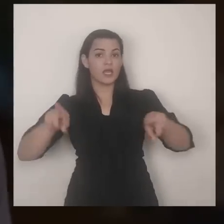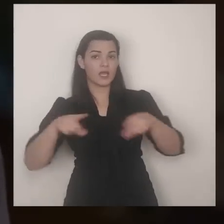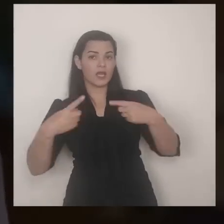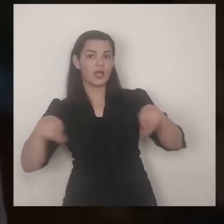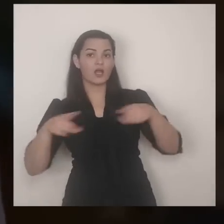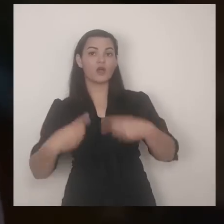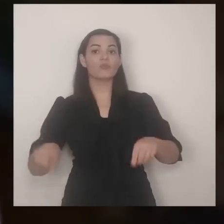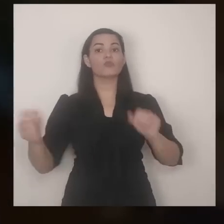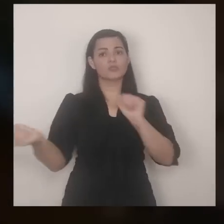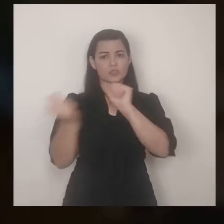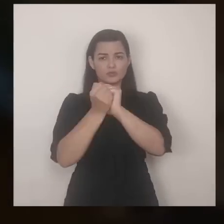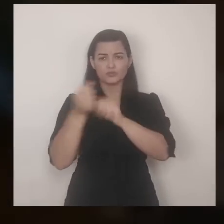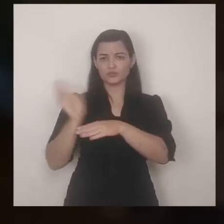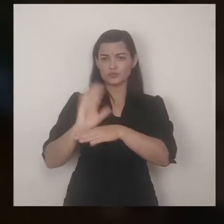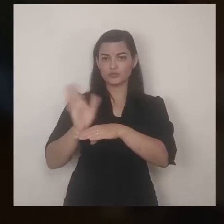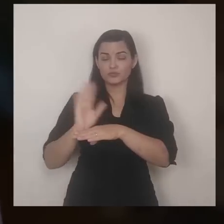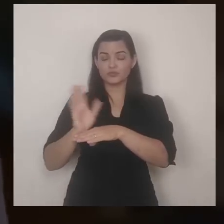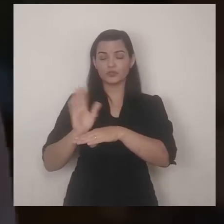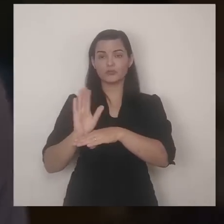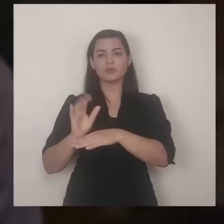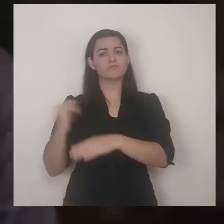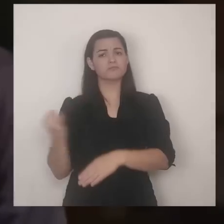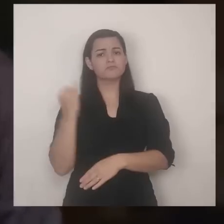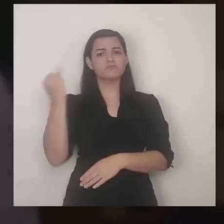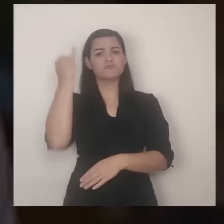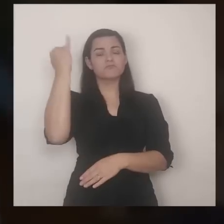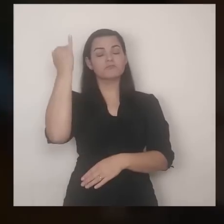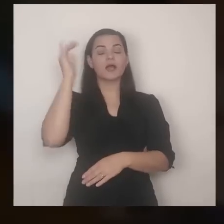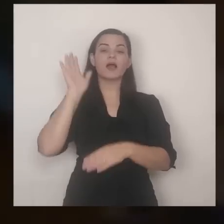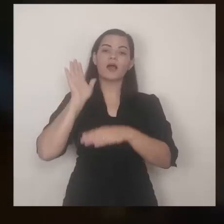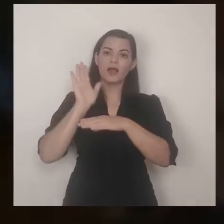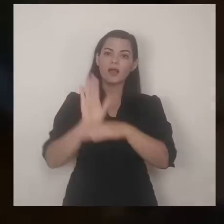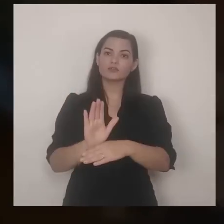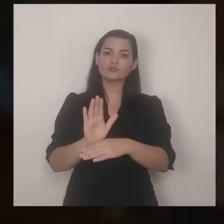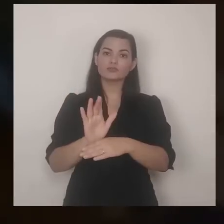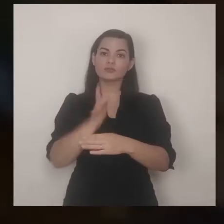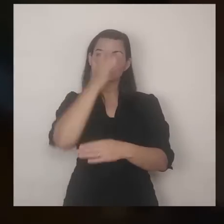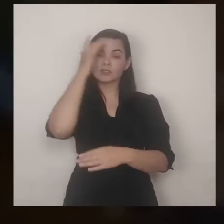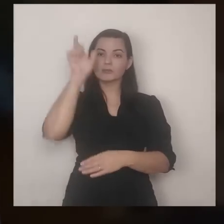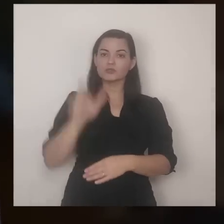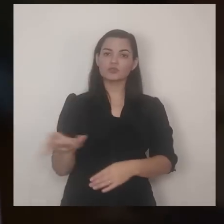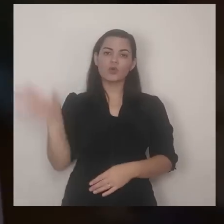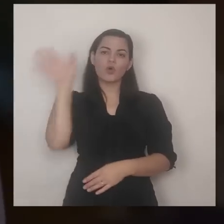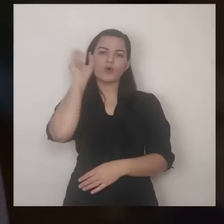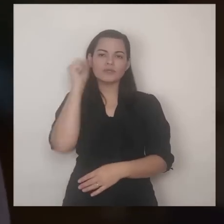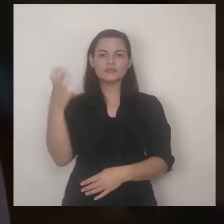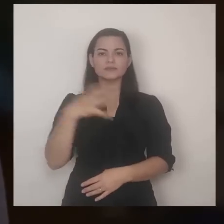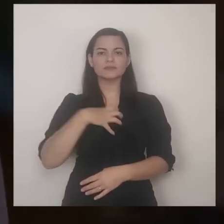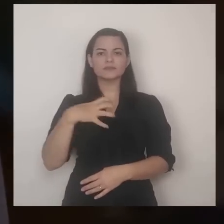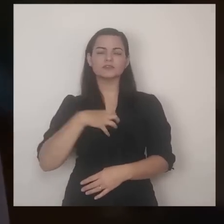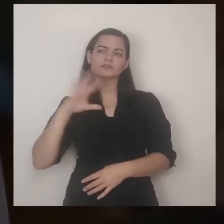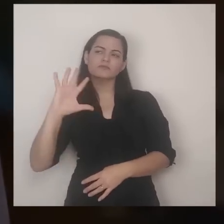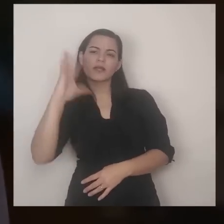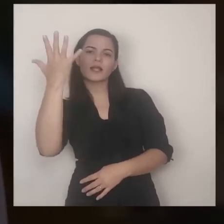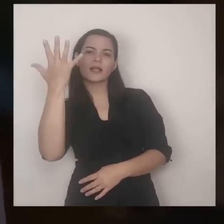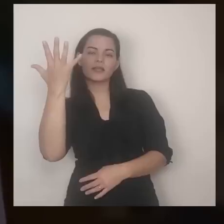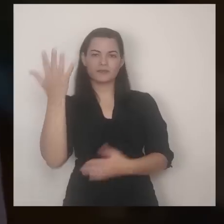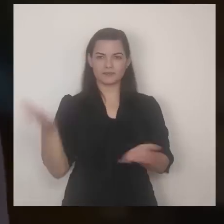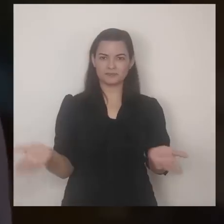Perceberam como a música de fundo é importante para criar aquele clima na cena? Pois é, isso é chamado de trilha